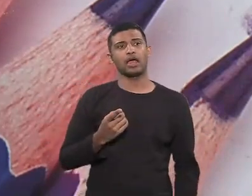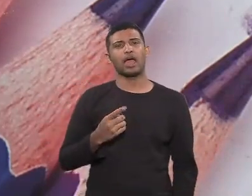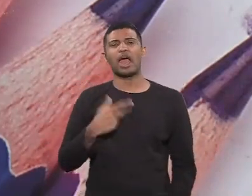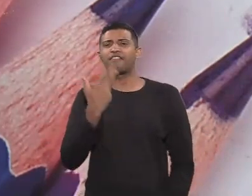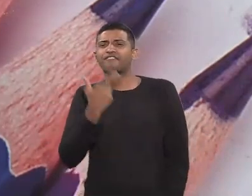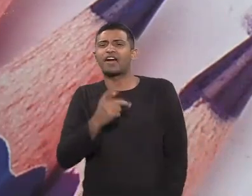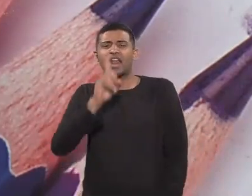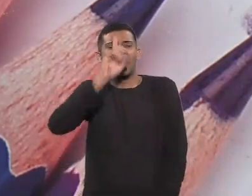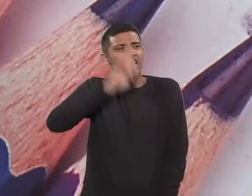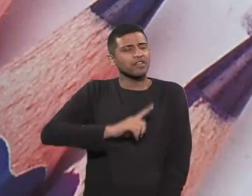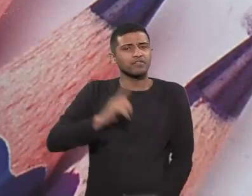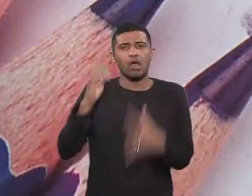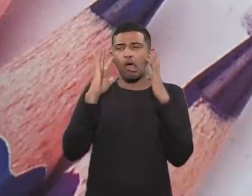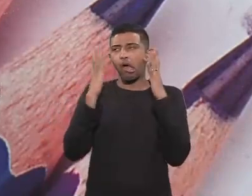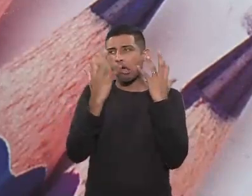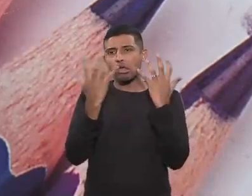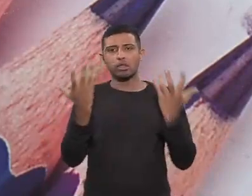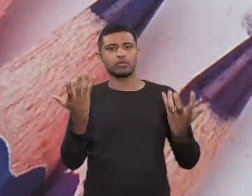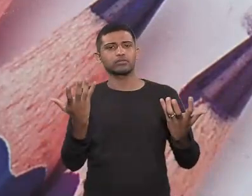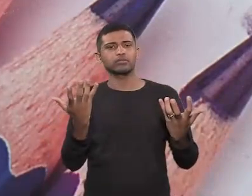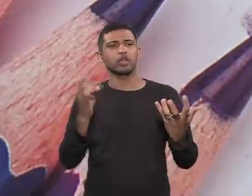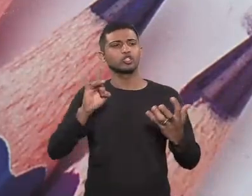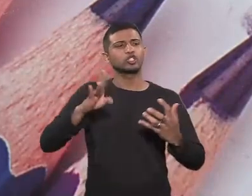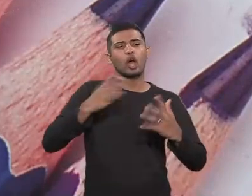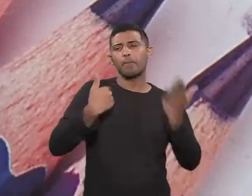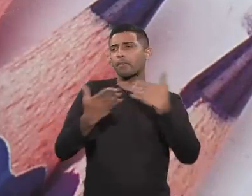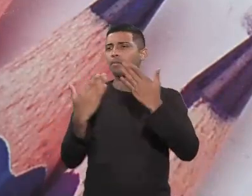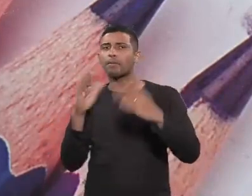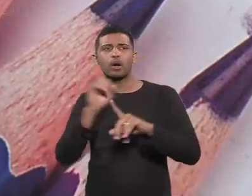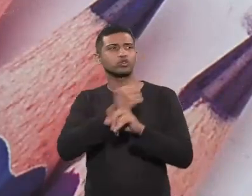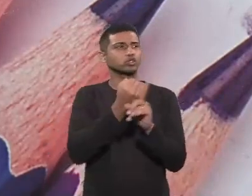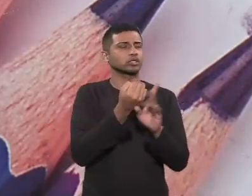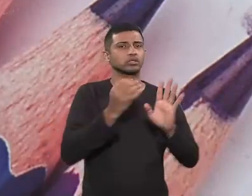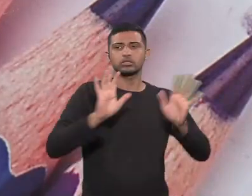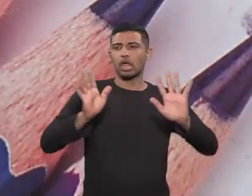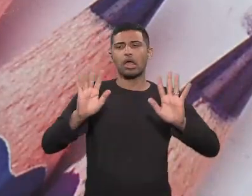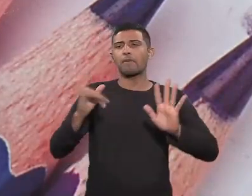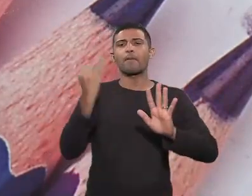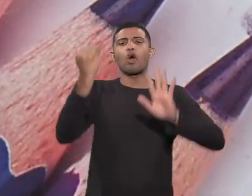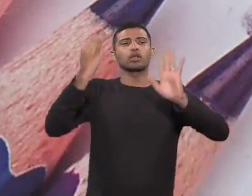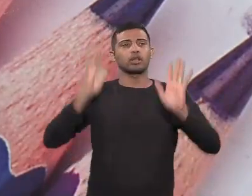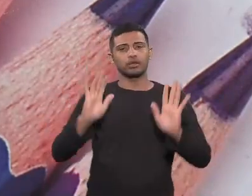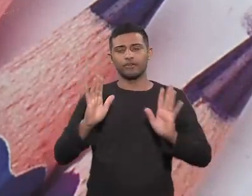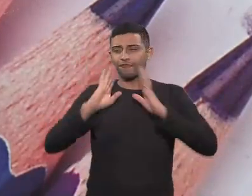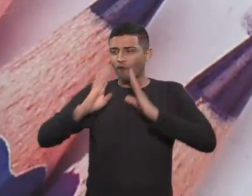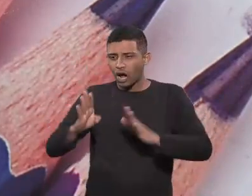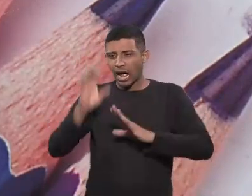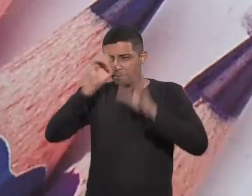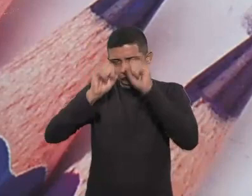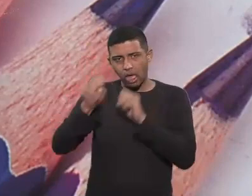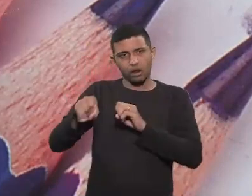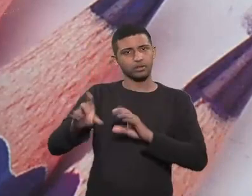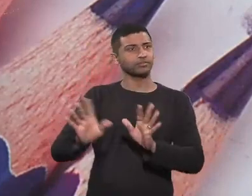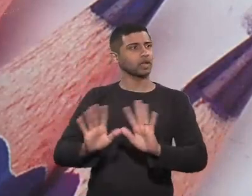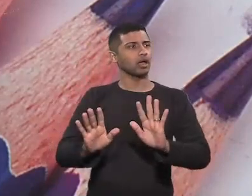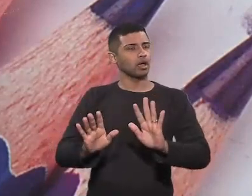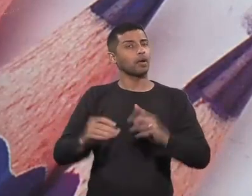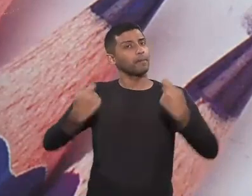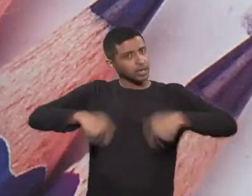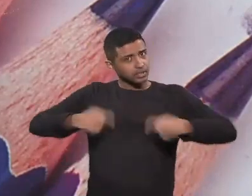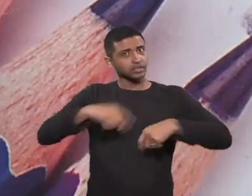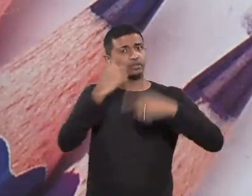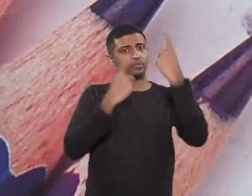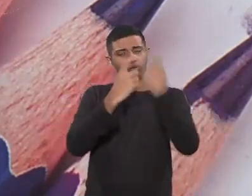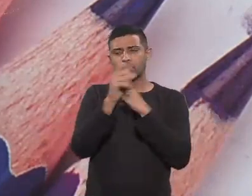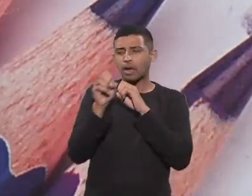tem deficiência ou tem um transtorno, aí ele está aqui só socializando, é só isso que importa, não vamos nos preocupar com o que ele tem que aprender, não, a gente tem que se preocupar com o que ele